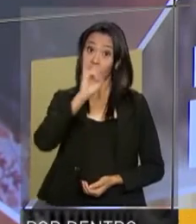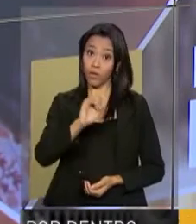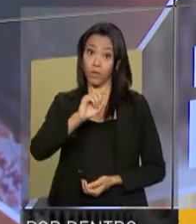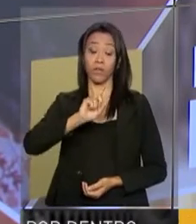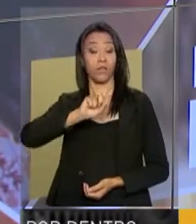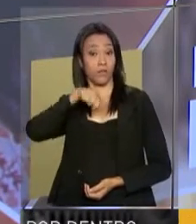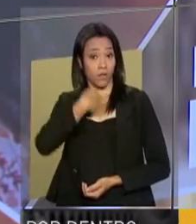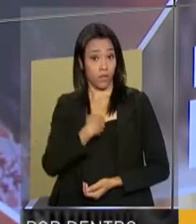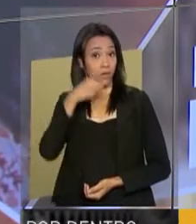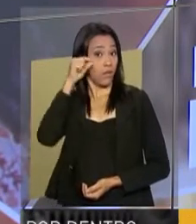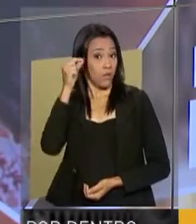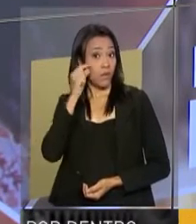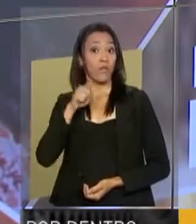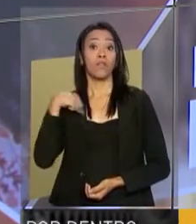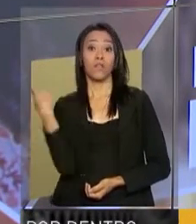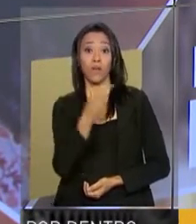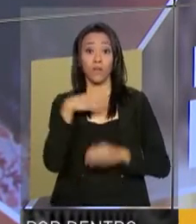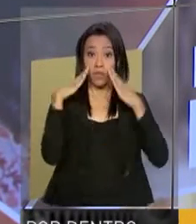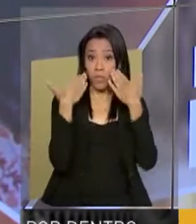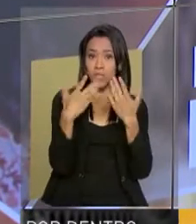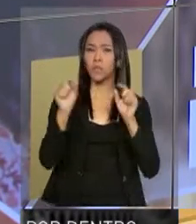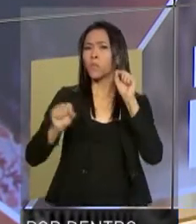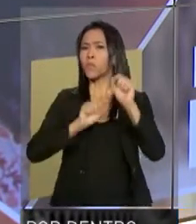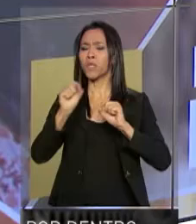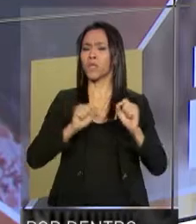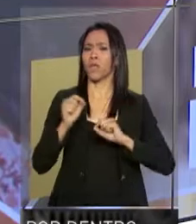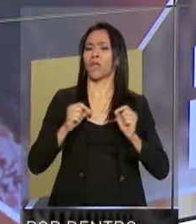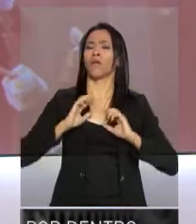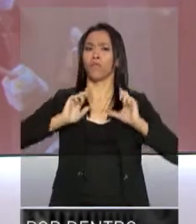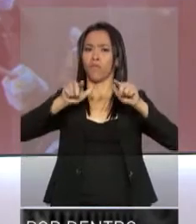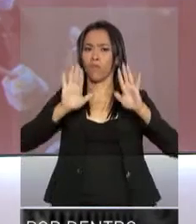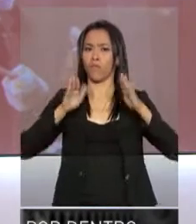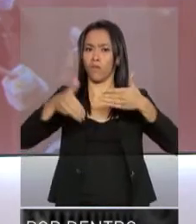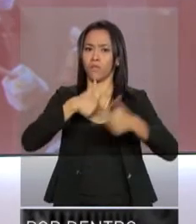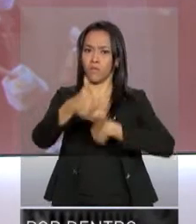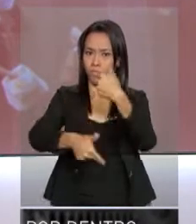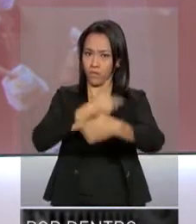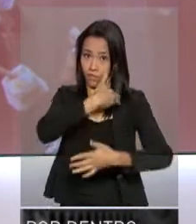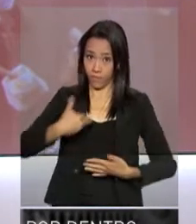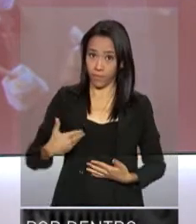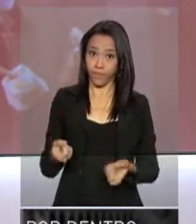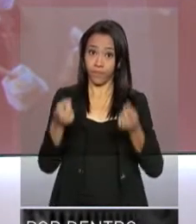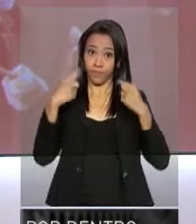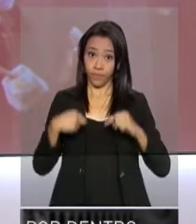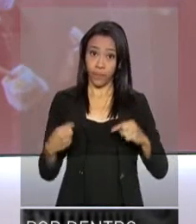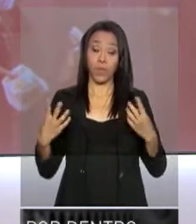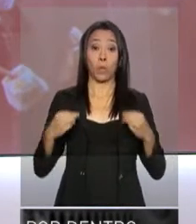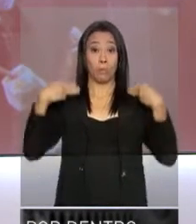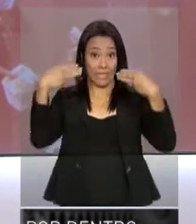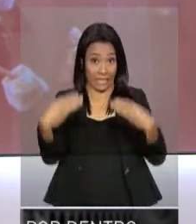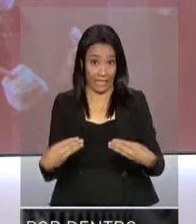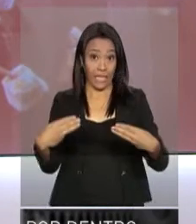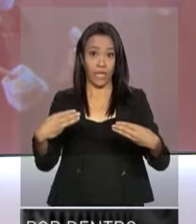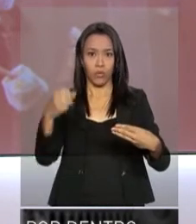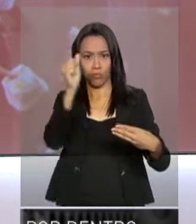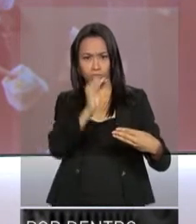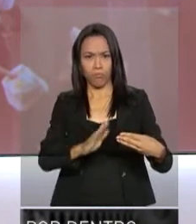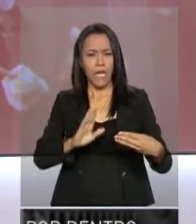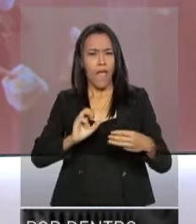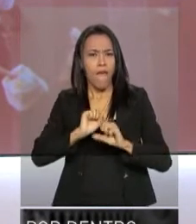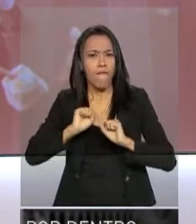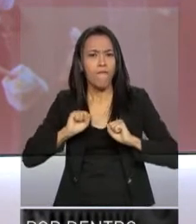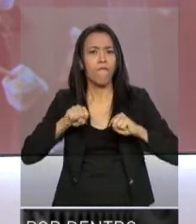Olá, eu sou Renata Corsini e esse é o programa Por Dentro do Governo. O Ministério da Integração Nacional reforça as ações